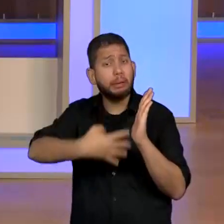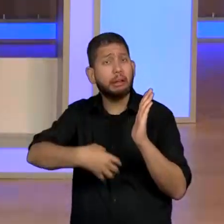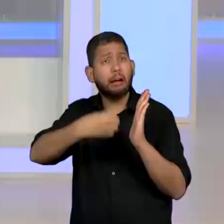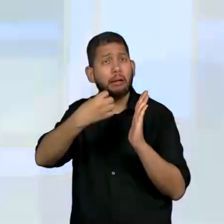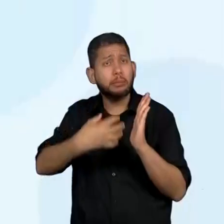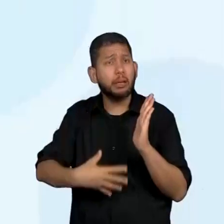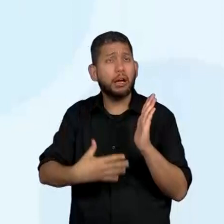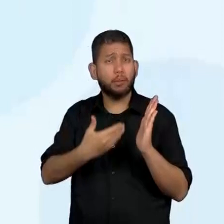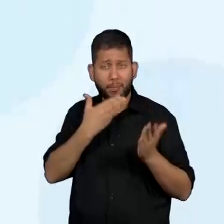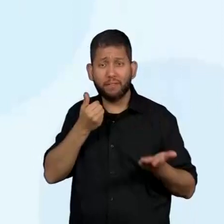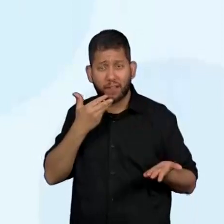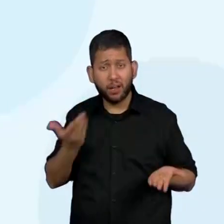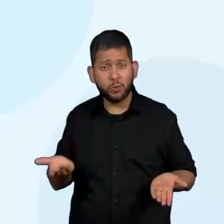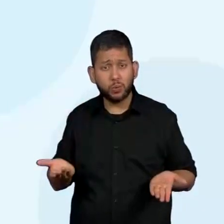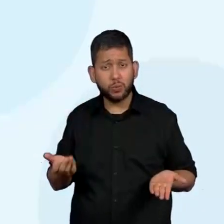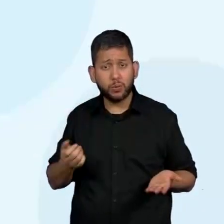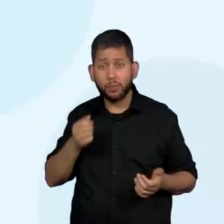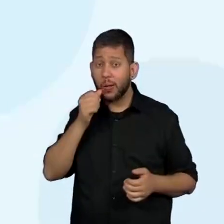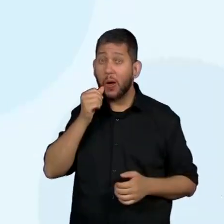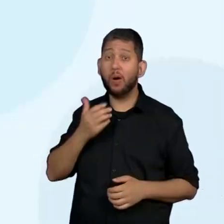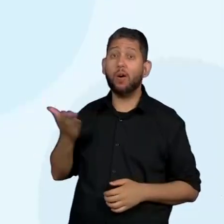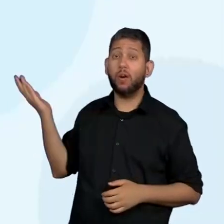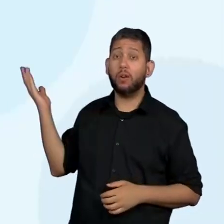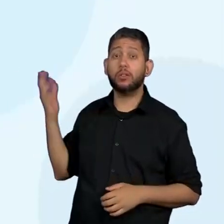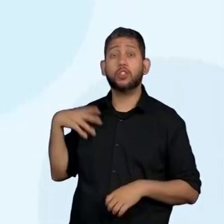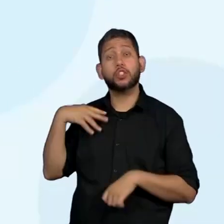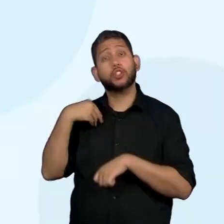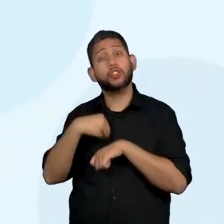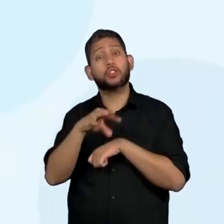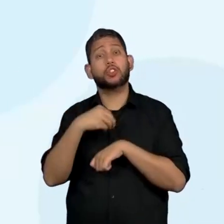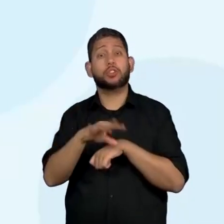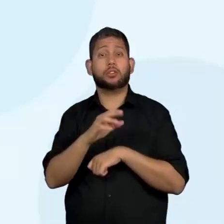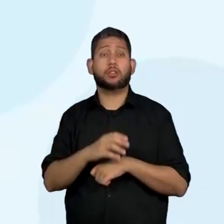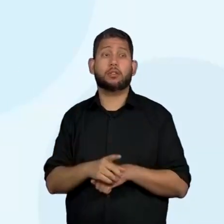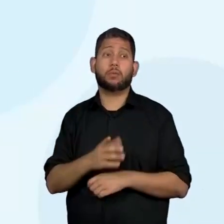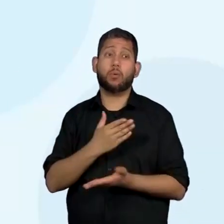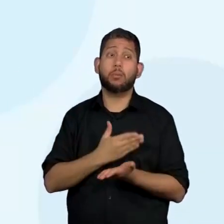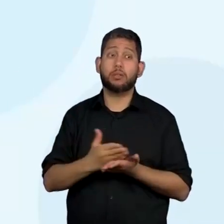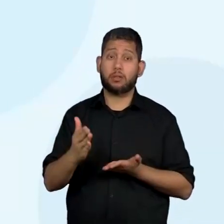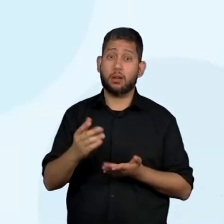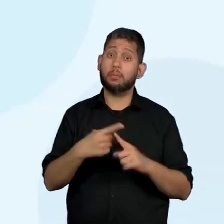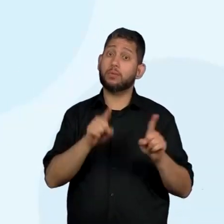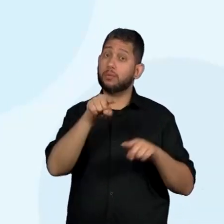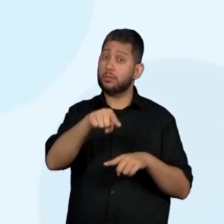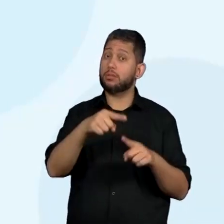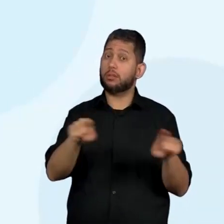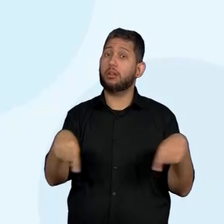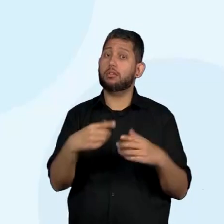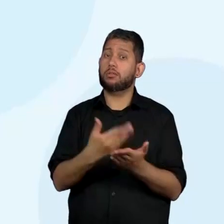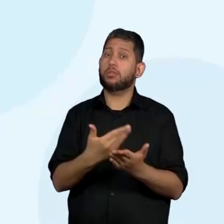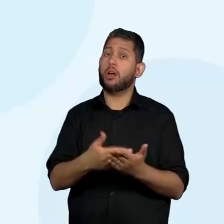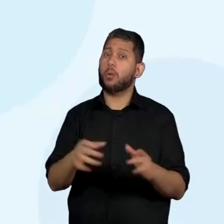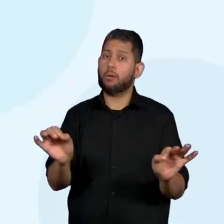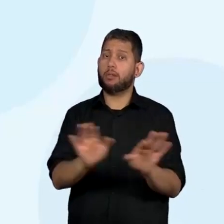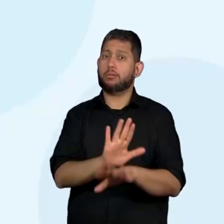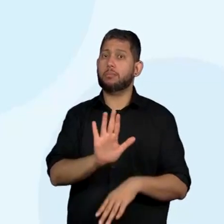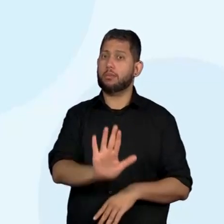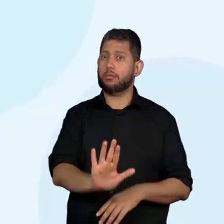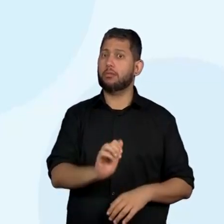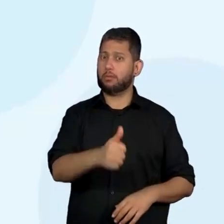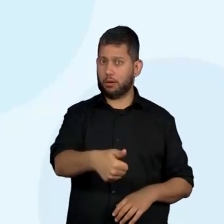então Olha só eu vou deixar aqui essa super dica que a gente vai começar a fazer professora Mas eles vão terminar na sala de aula com um professor